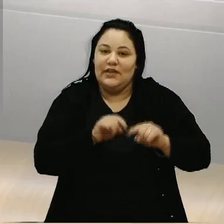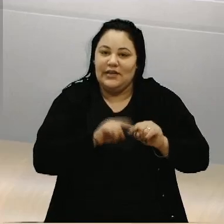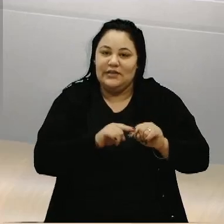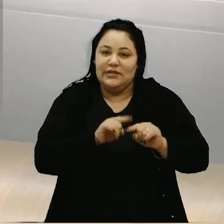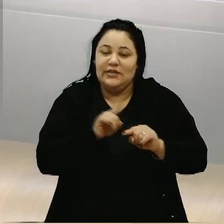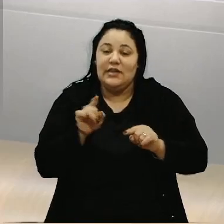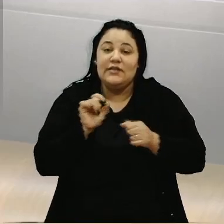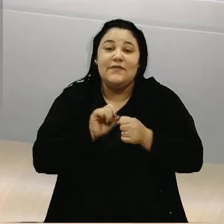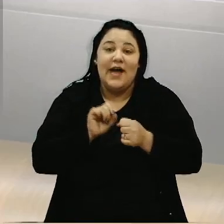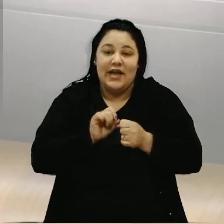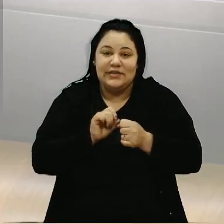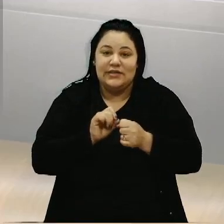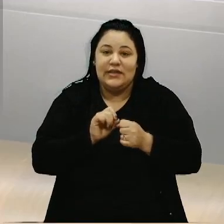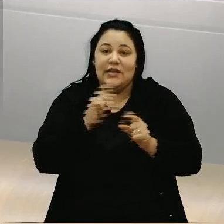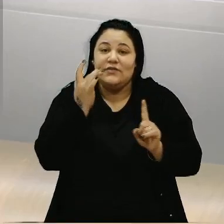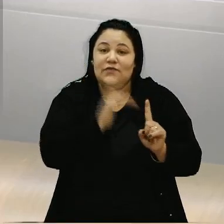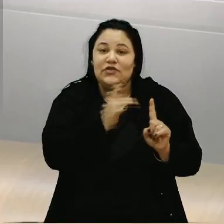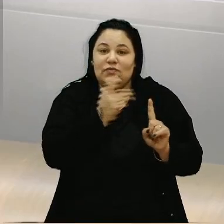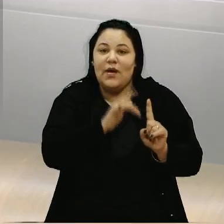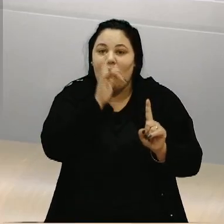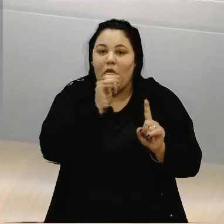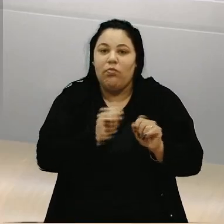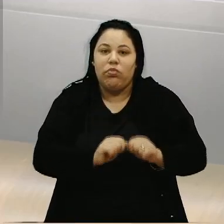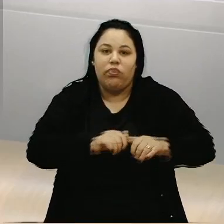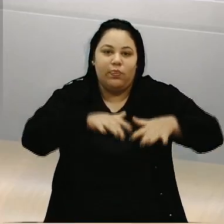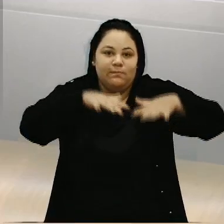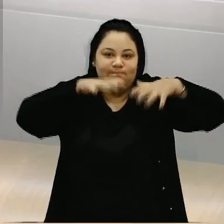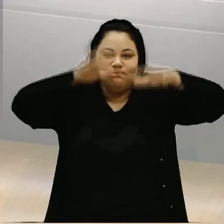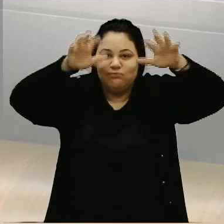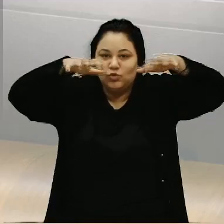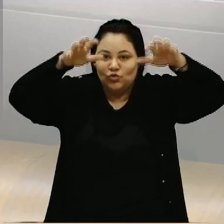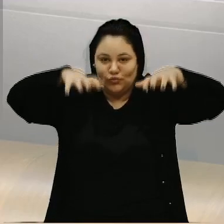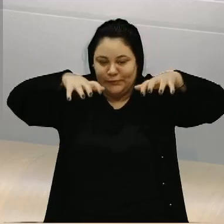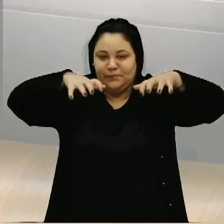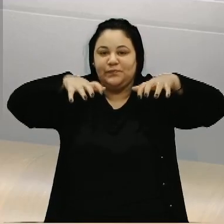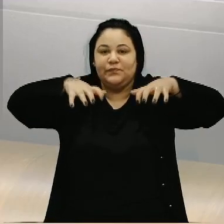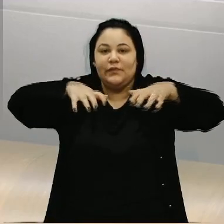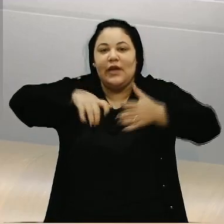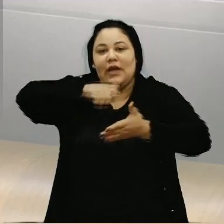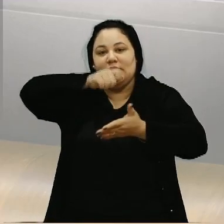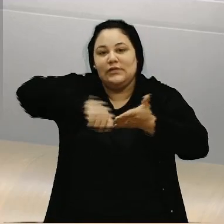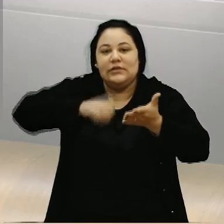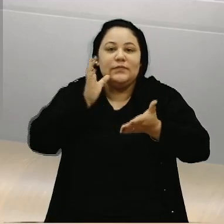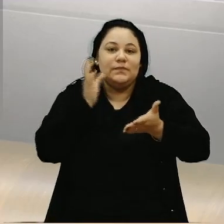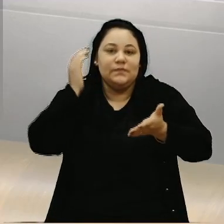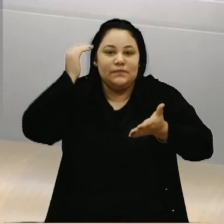auxílio às vítimas das enchentes. Vem assinado pelos vereadores Felipe Gremel-Maier, Zé D'Ambrós,